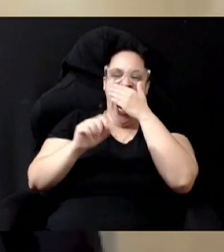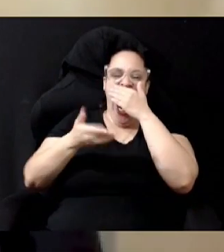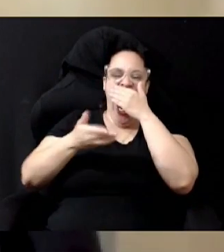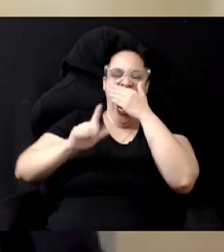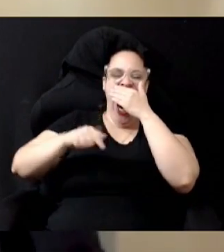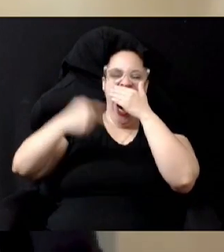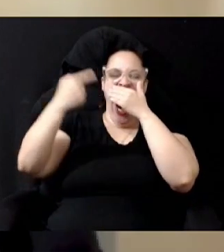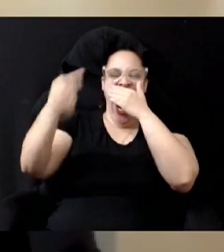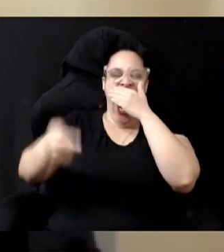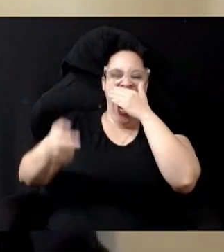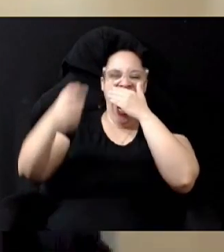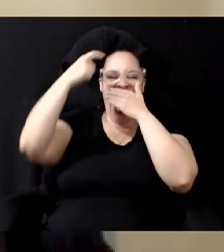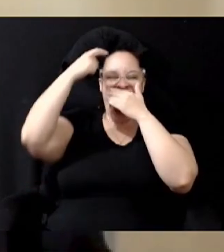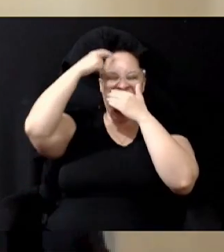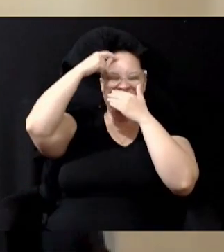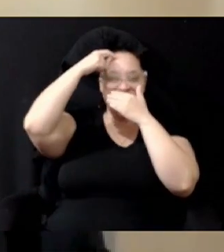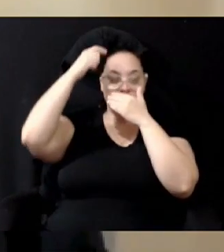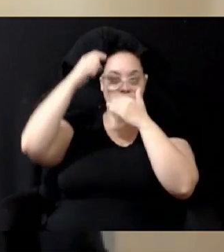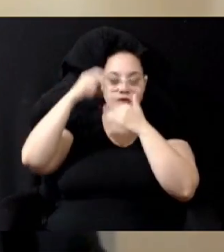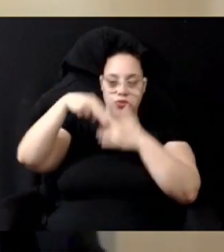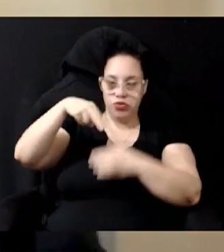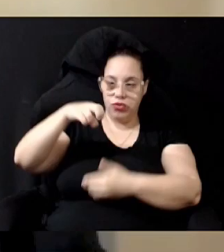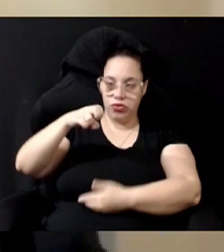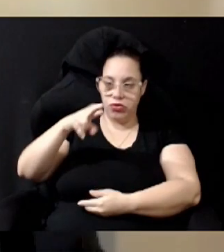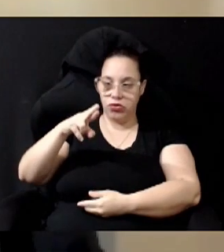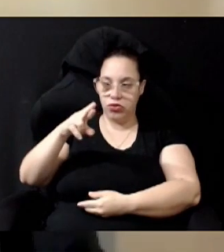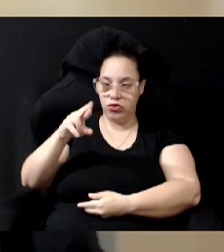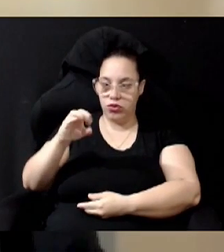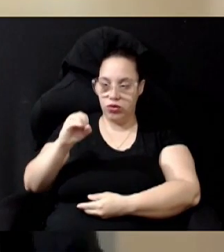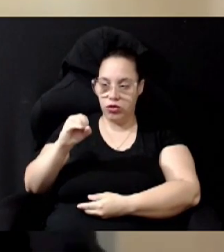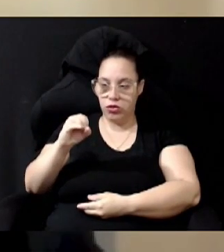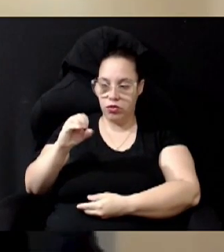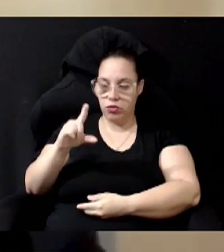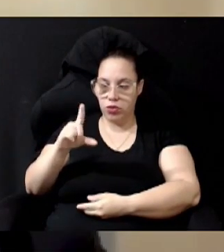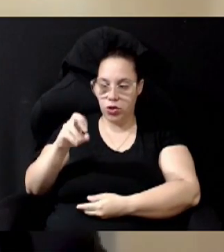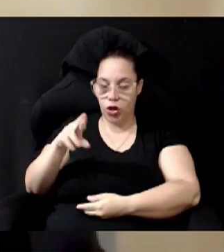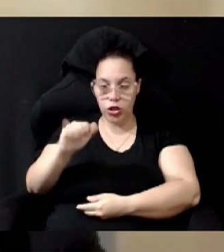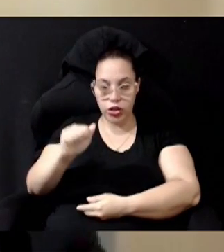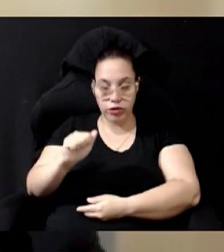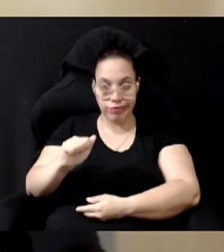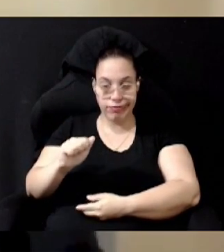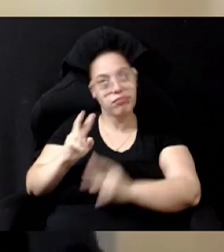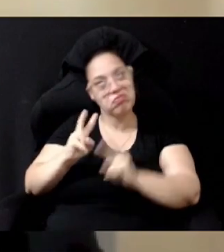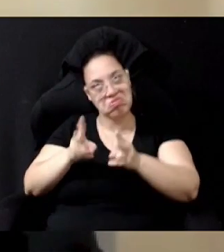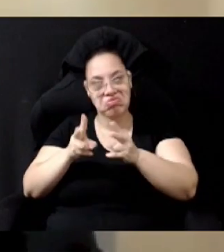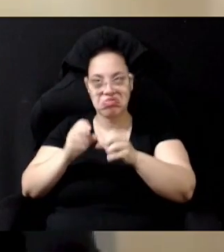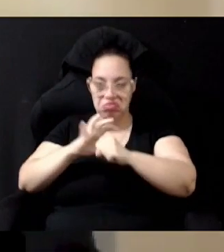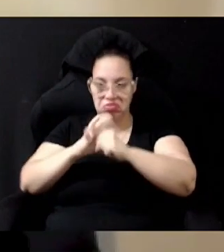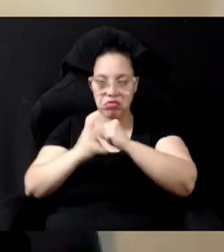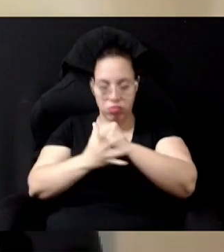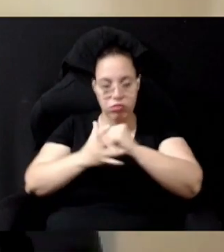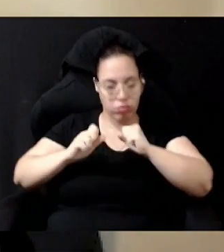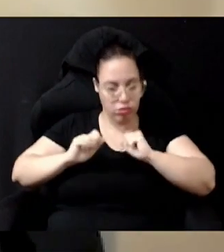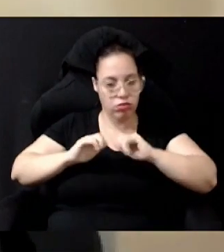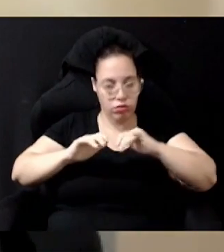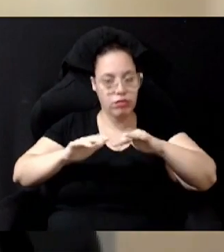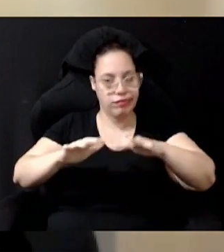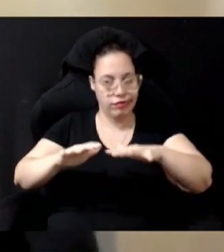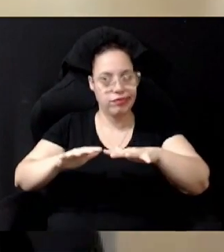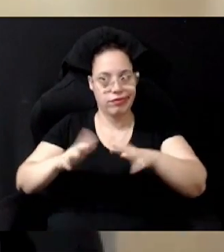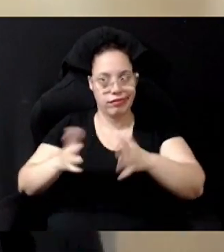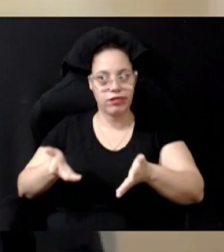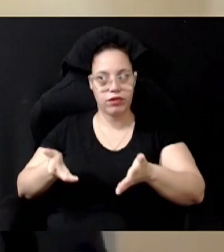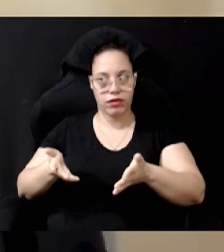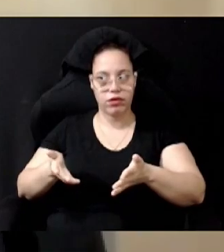neurológicas, sim, essas são muito frequentes. Assim, a pandemia e as infecções graves por